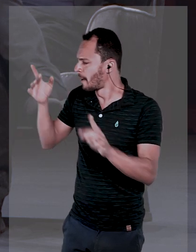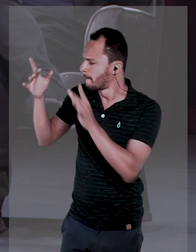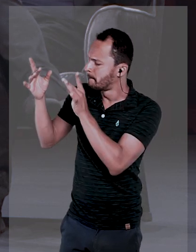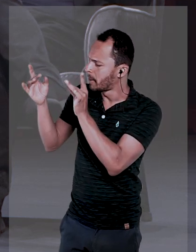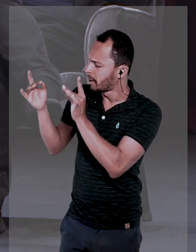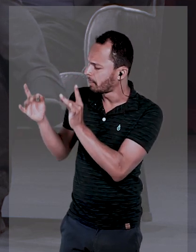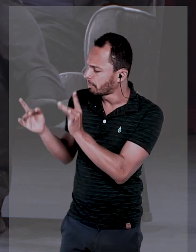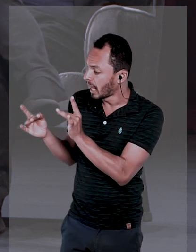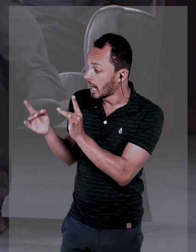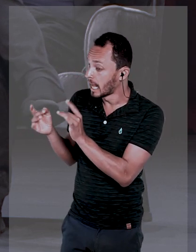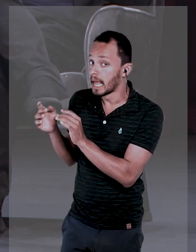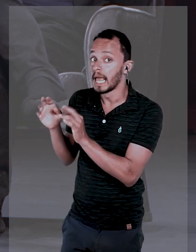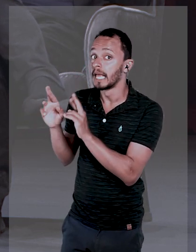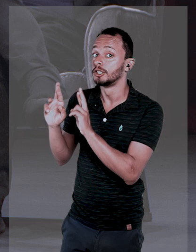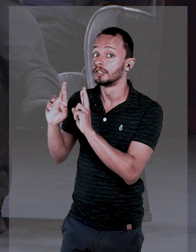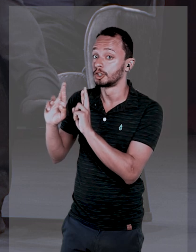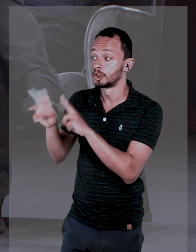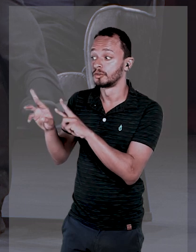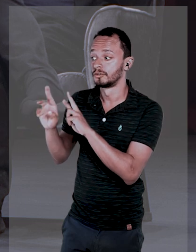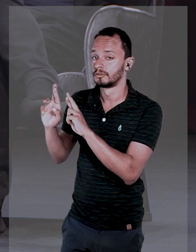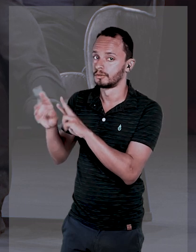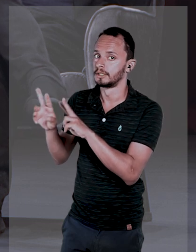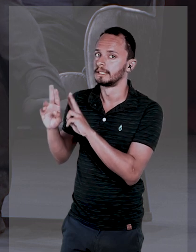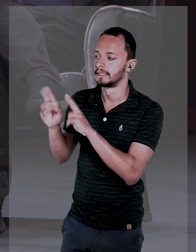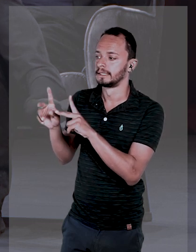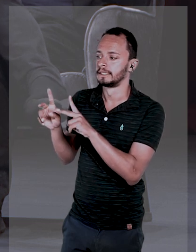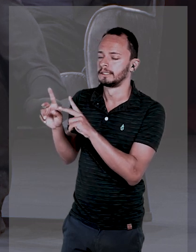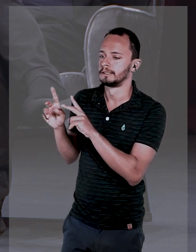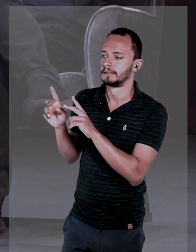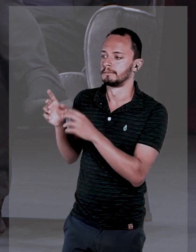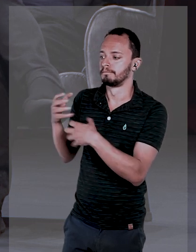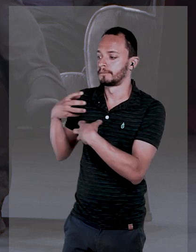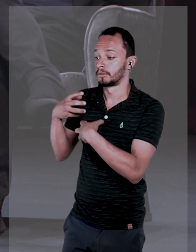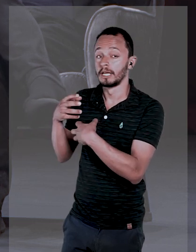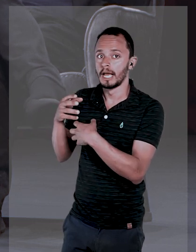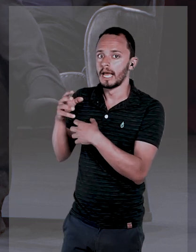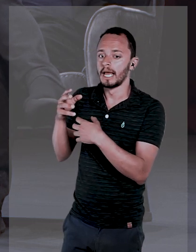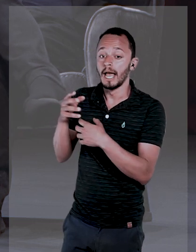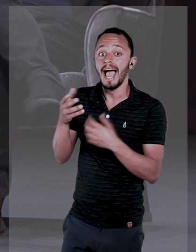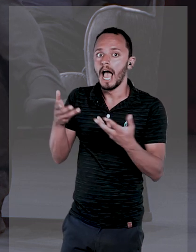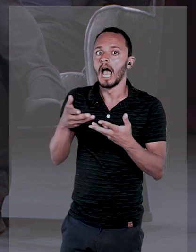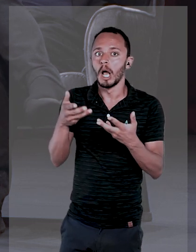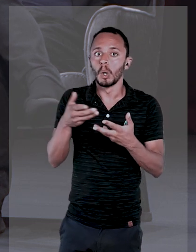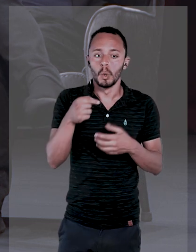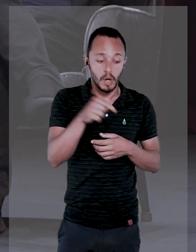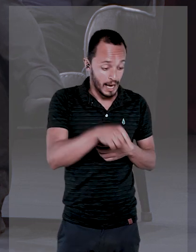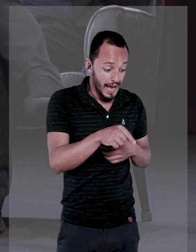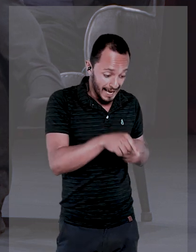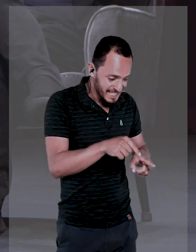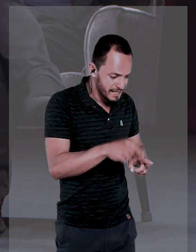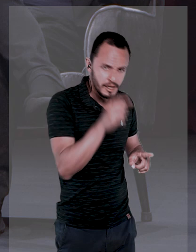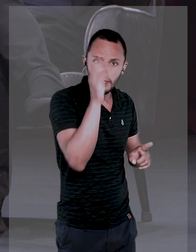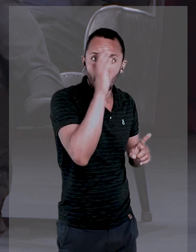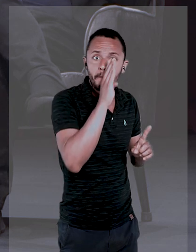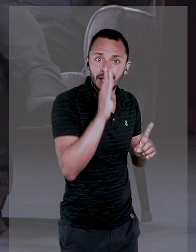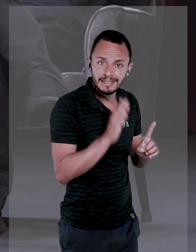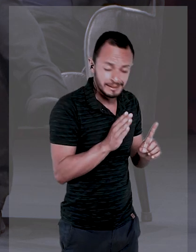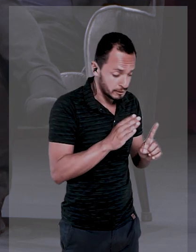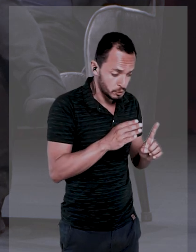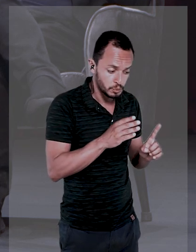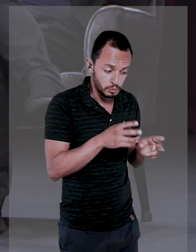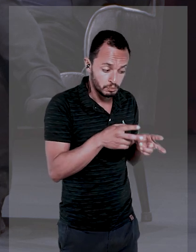Brasil, ocorreu uma dada altura que aquilo que me fazia sentido e talvez o risco